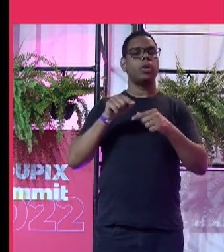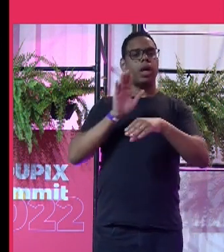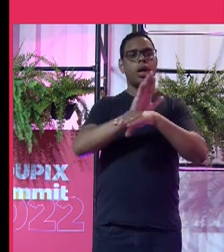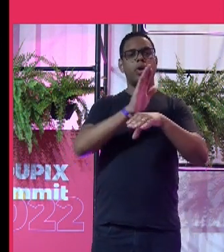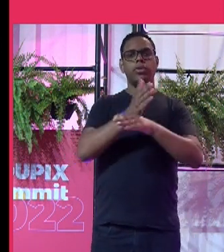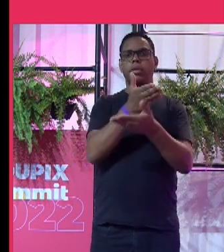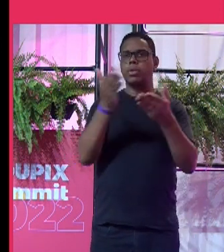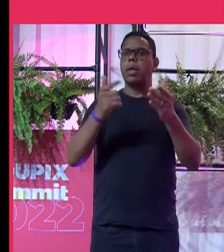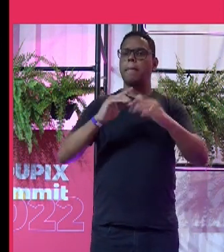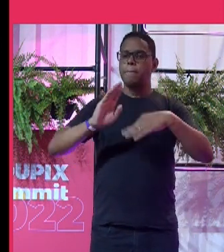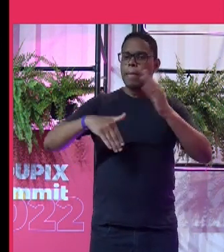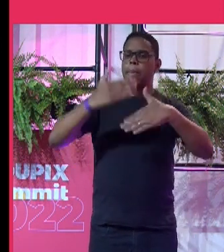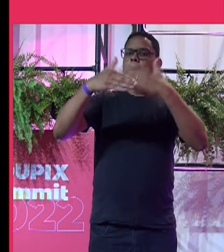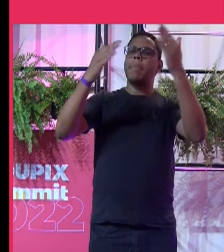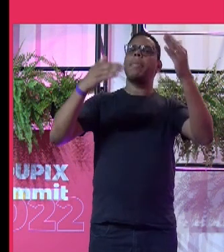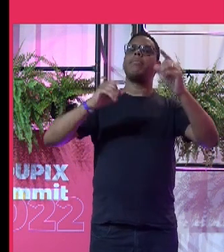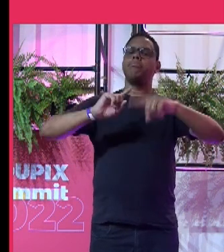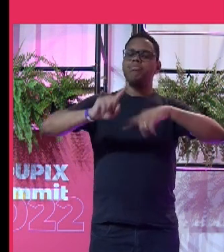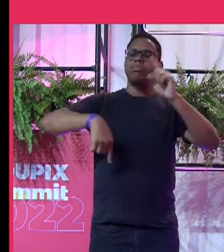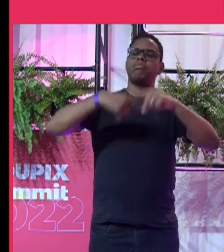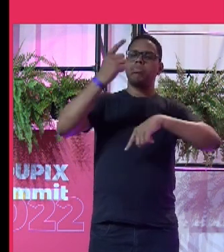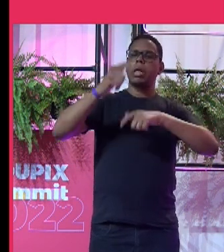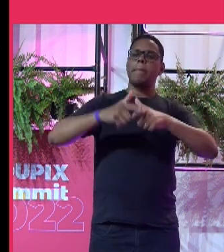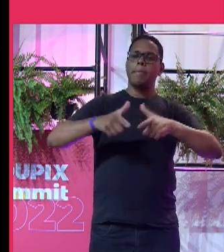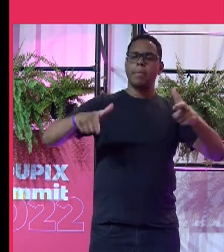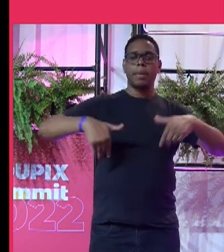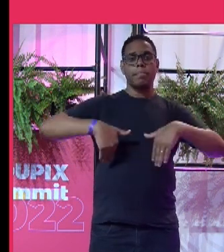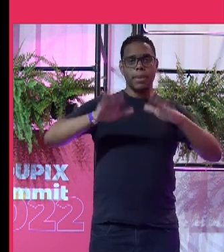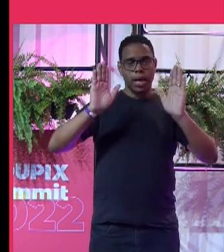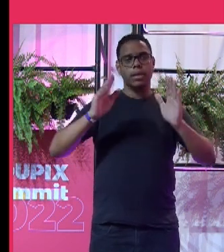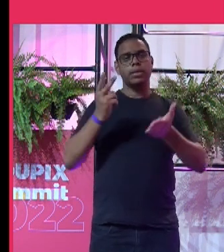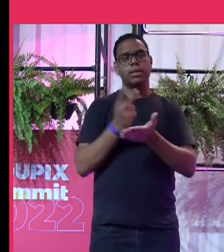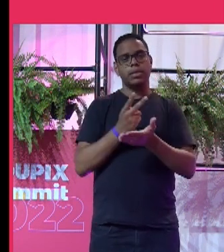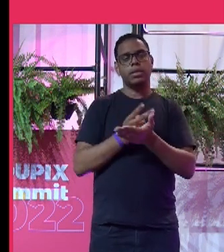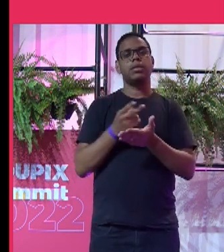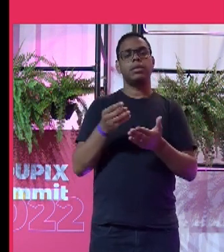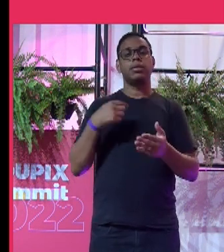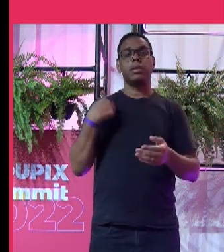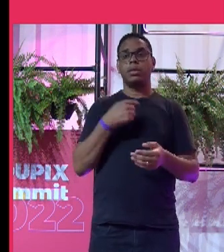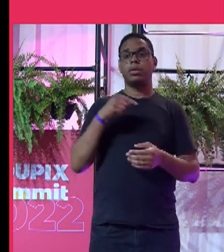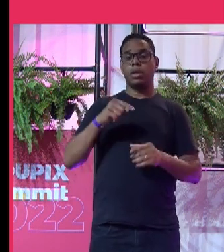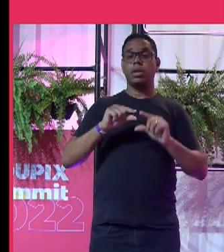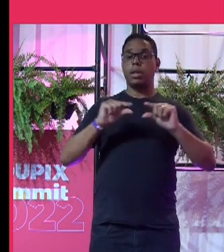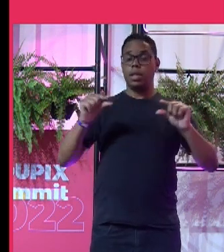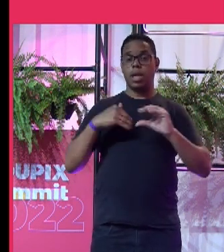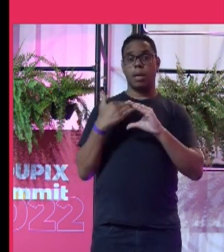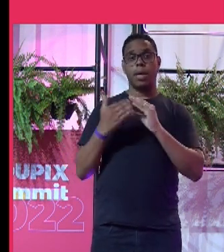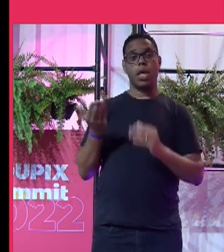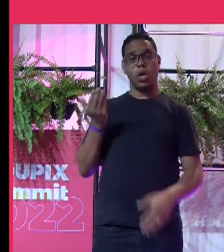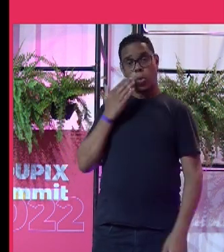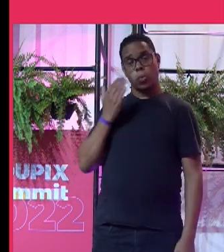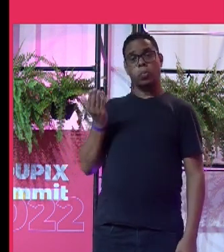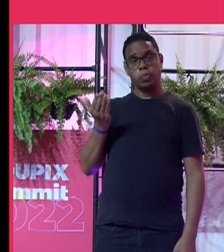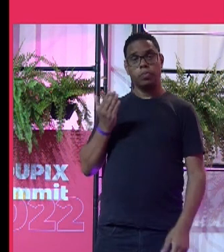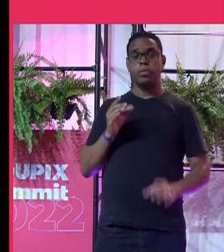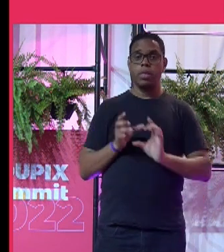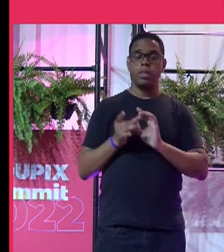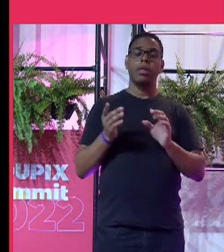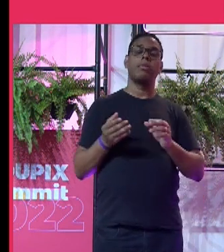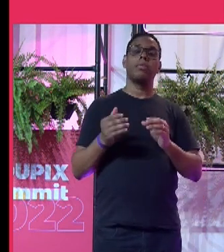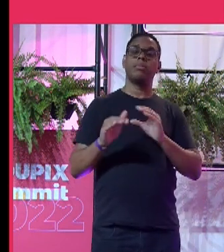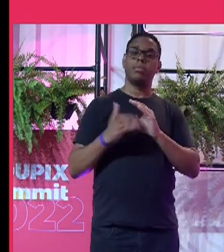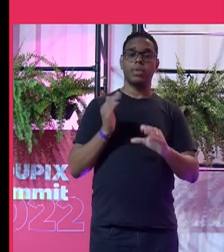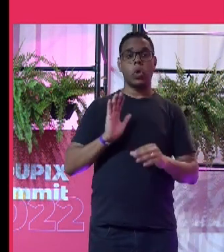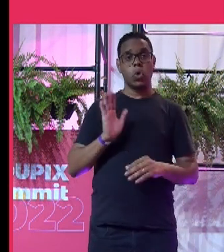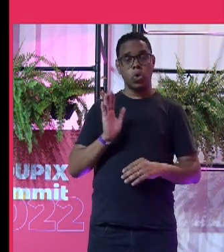vocês a expandir fronteiras e crescer cada vez mais. Meu LinkedIn está aqui, meu e-mail também. Fiquem à vontade,